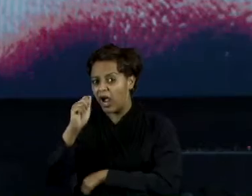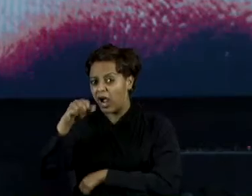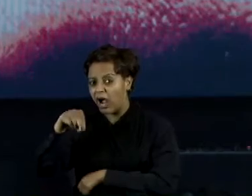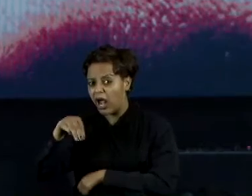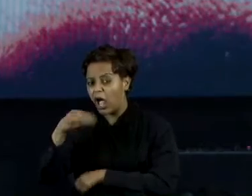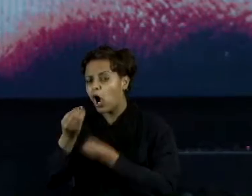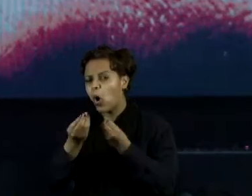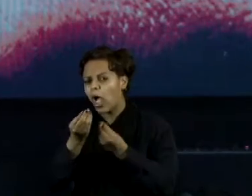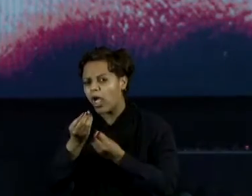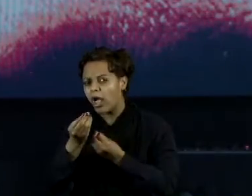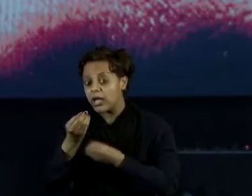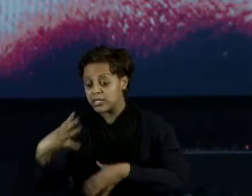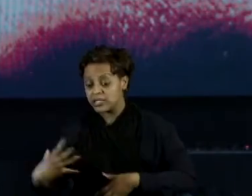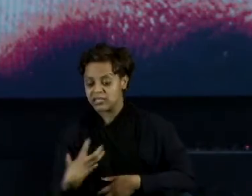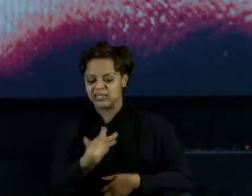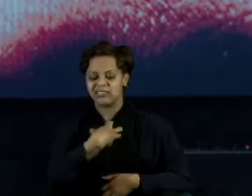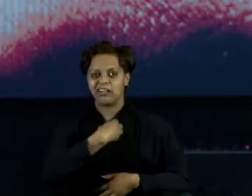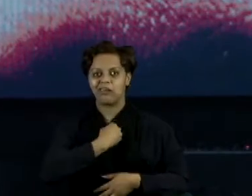Salvação.